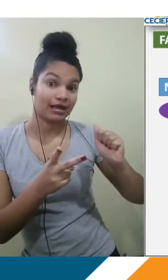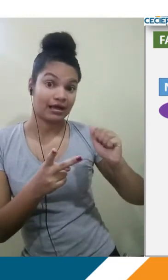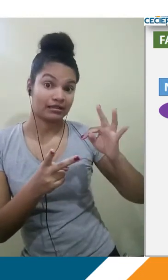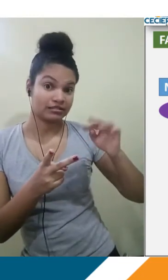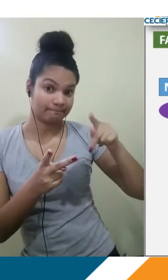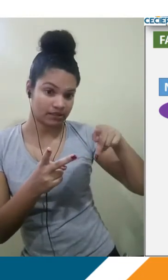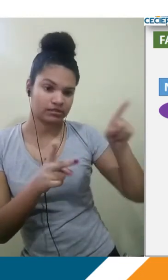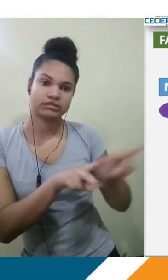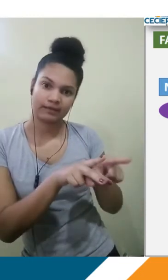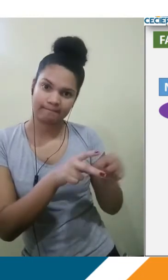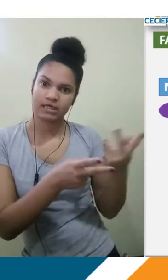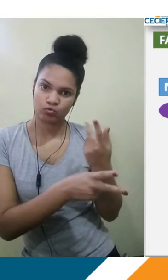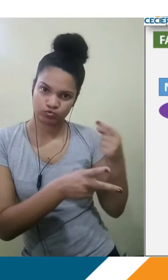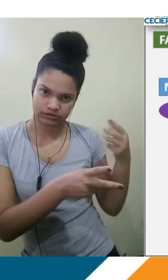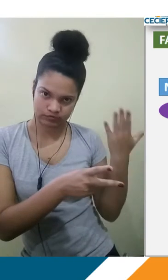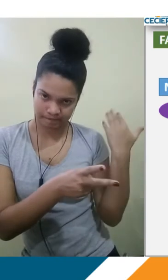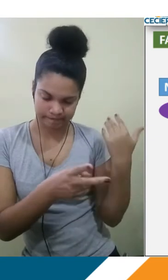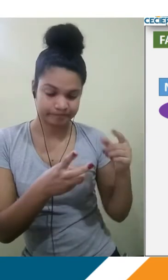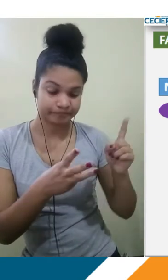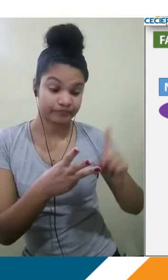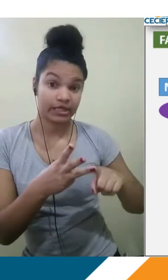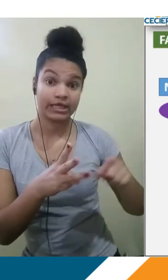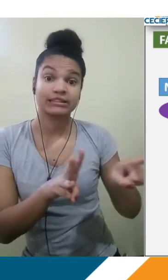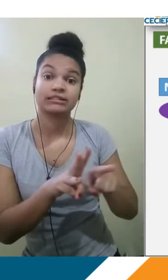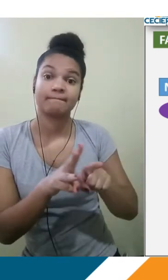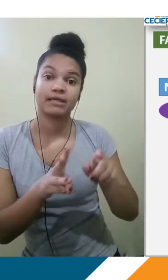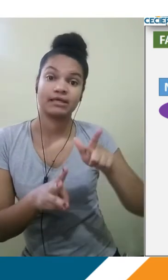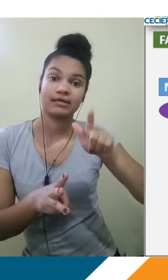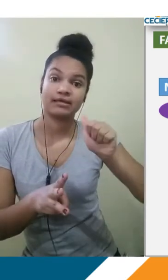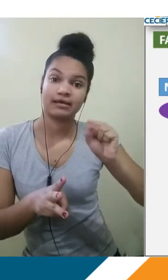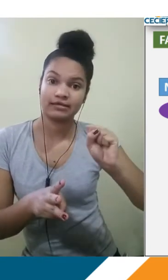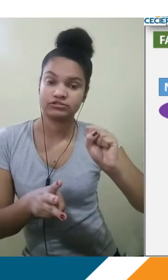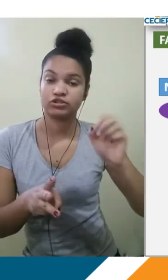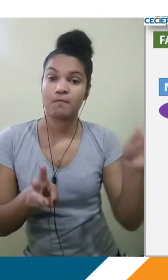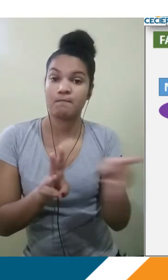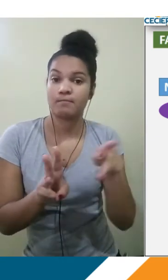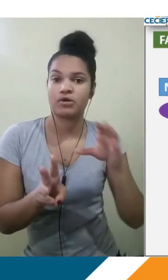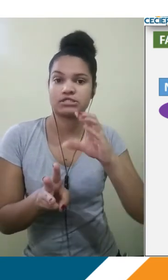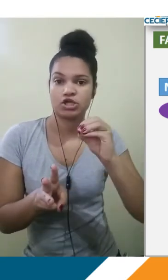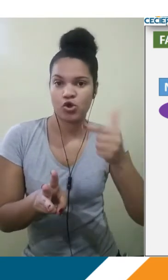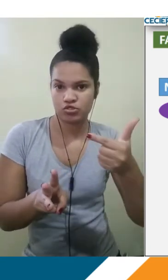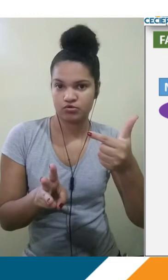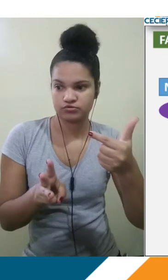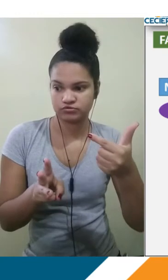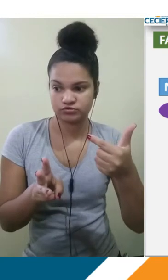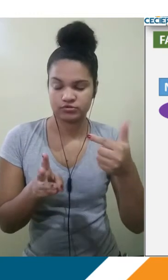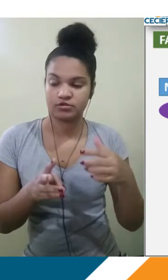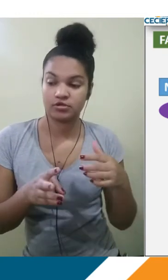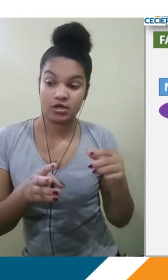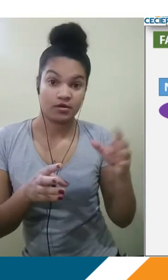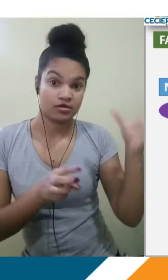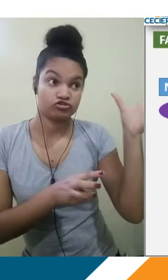obtido na fase fotoquímica. E também do gás carbônico absorvido do meio ambiente. O gás carbônico, o